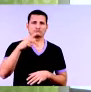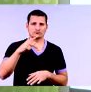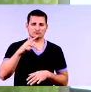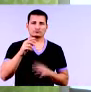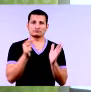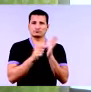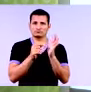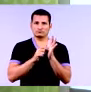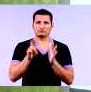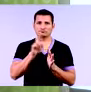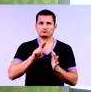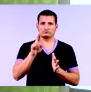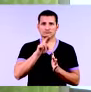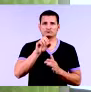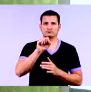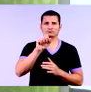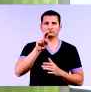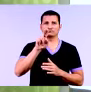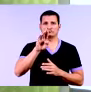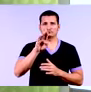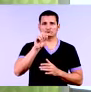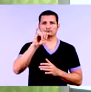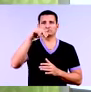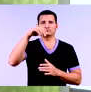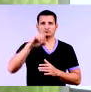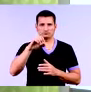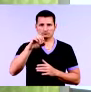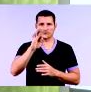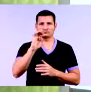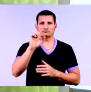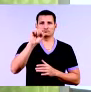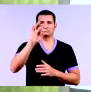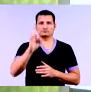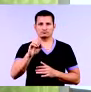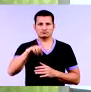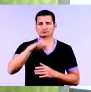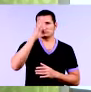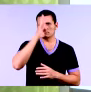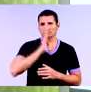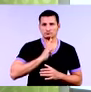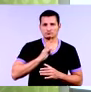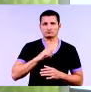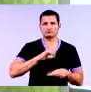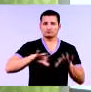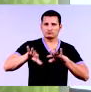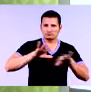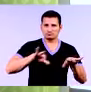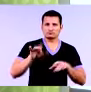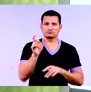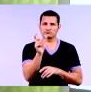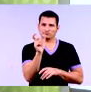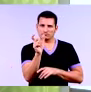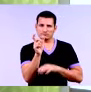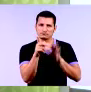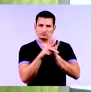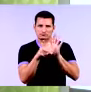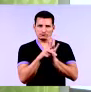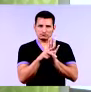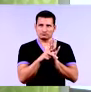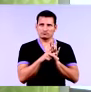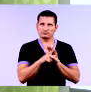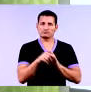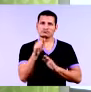muito utilizada é o Sublime Text, que é uma ferramenta gratuita que separa as cores de palavras reservadas e